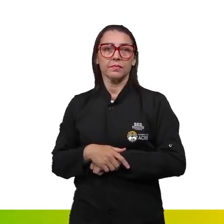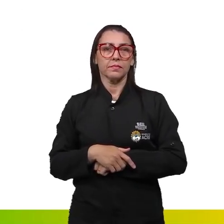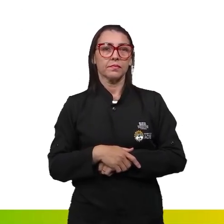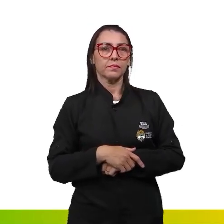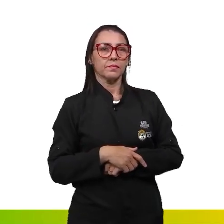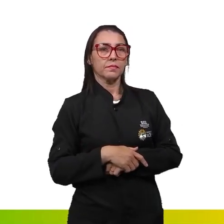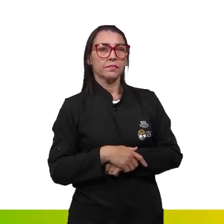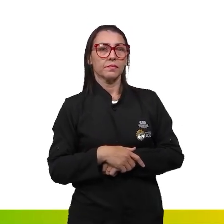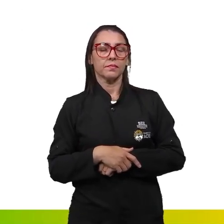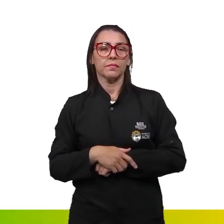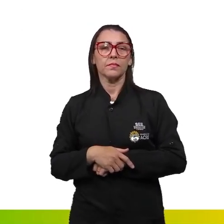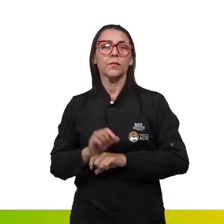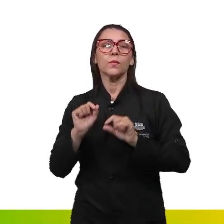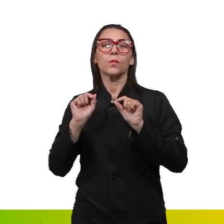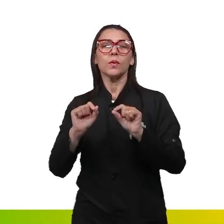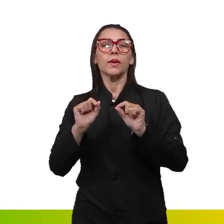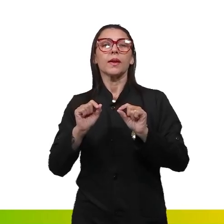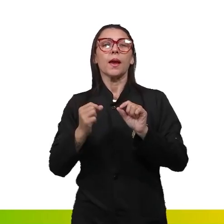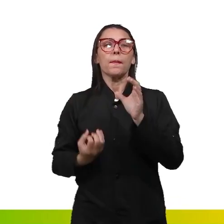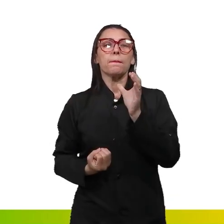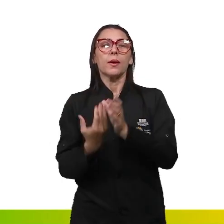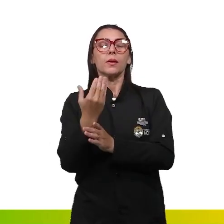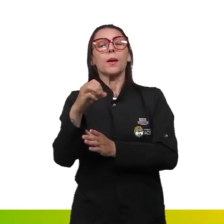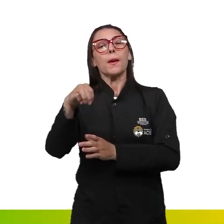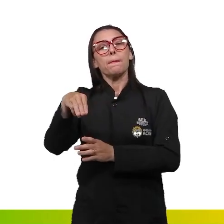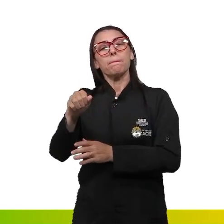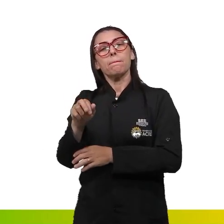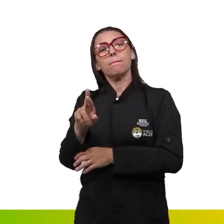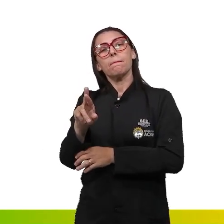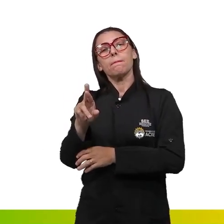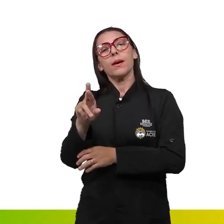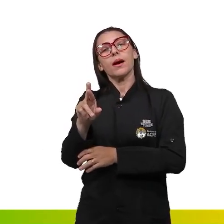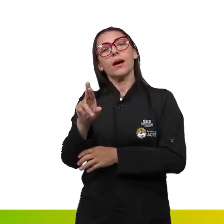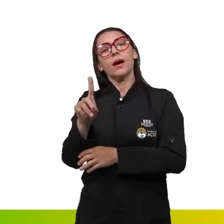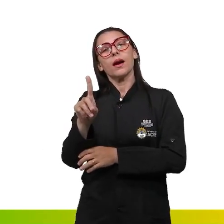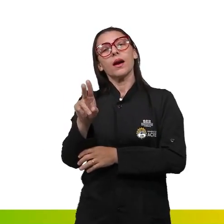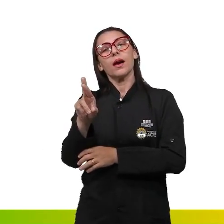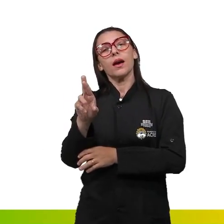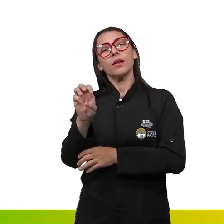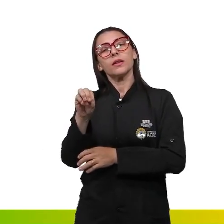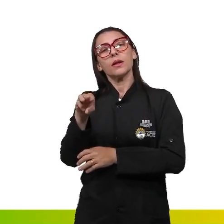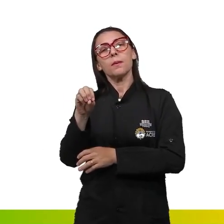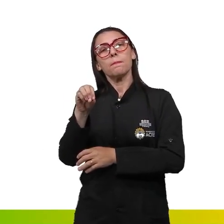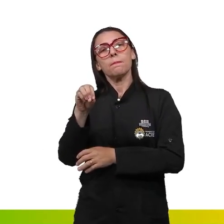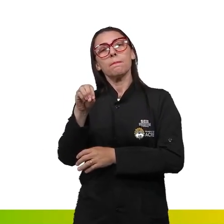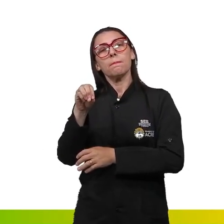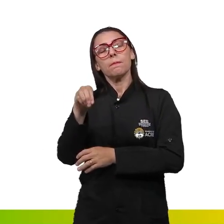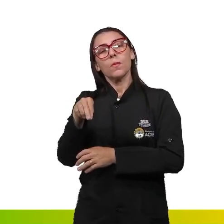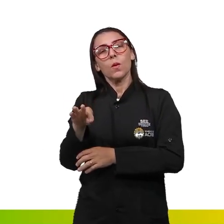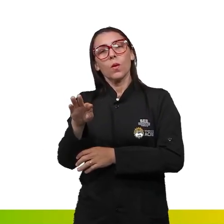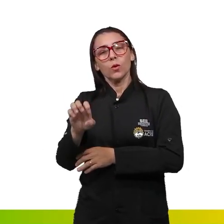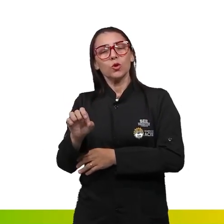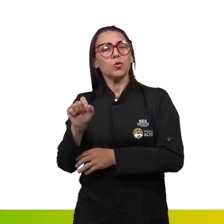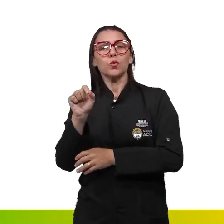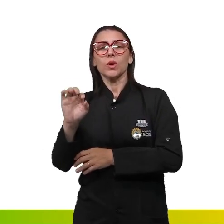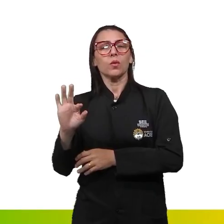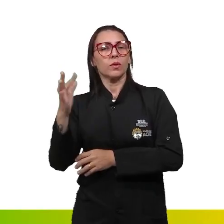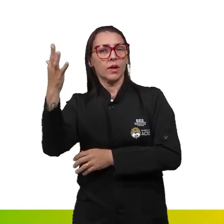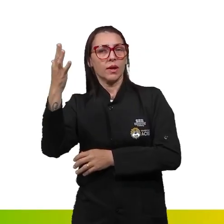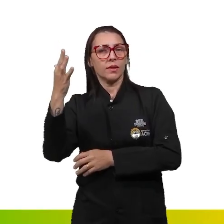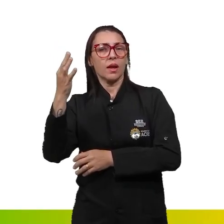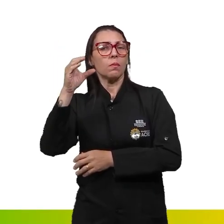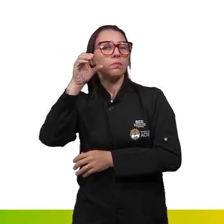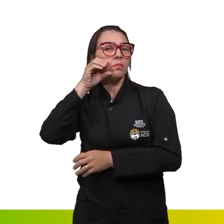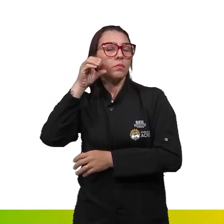Questão de número 3. Que provoca a aparição da Matremonte, lembra? A selva colombiana